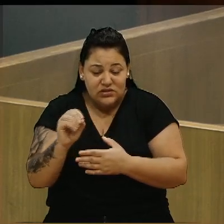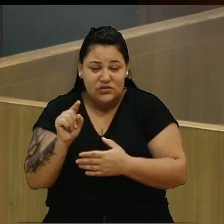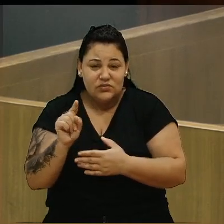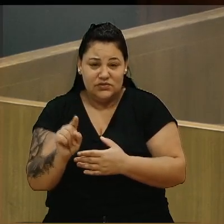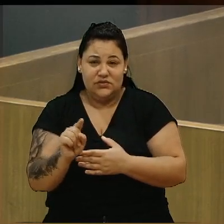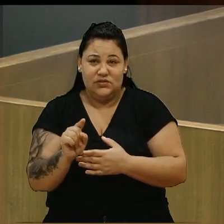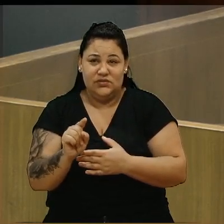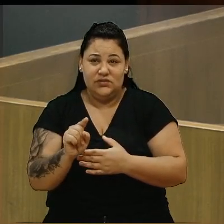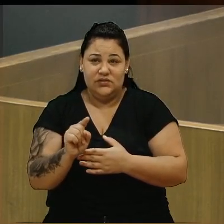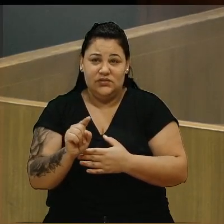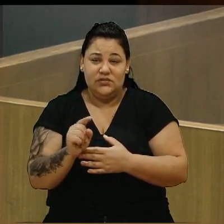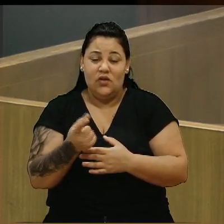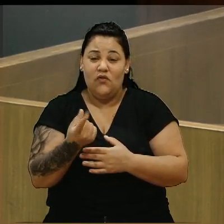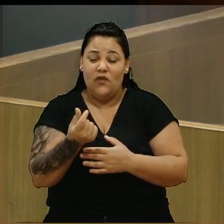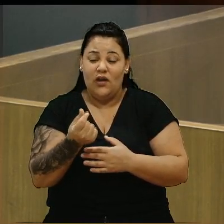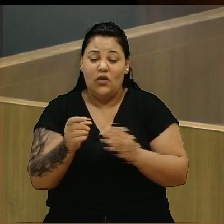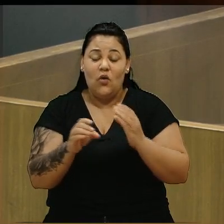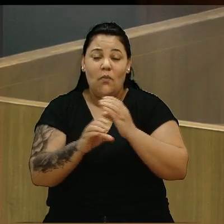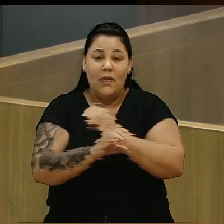de R$